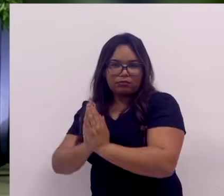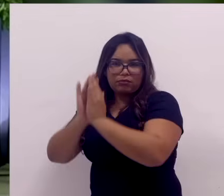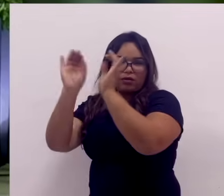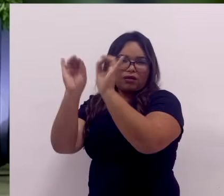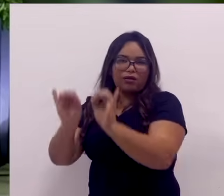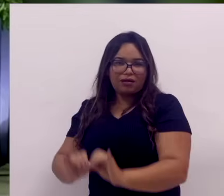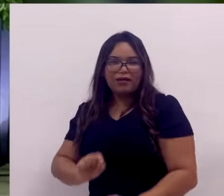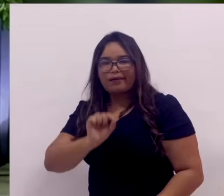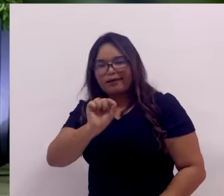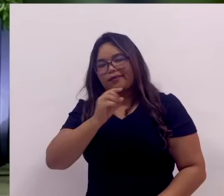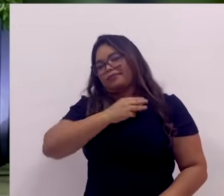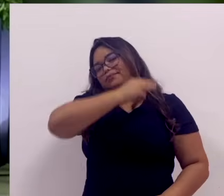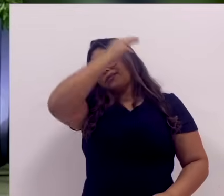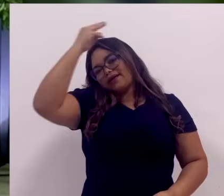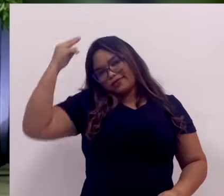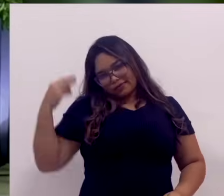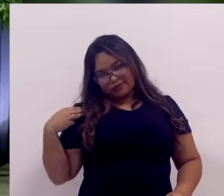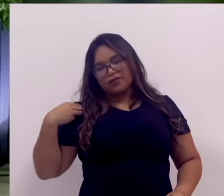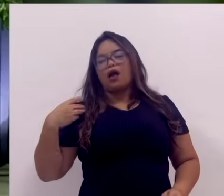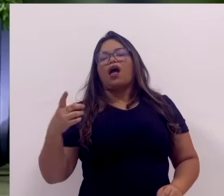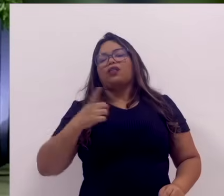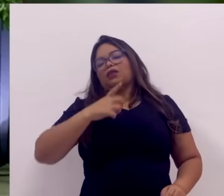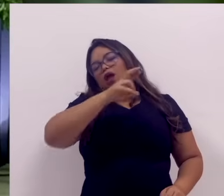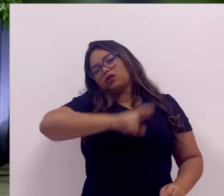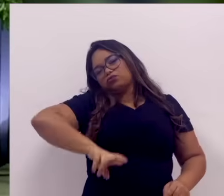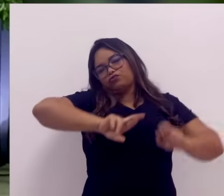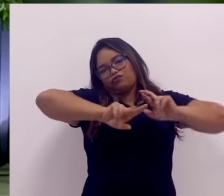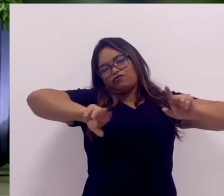Católicos, peregrinações de protestantes.